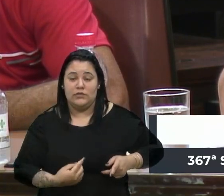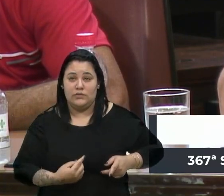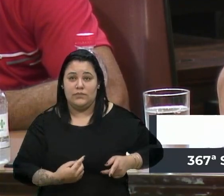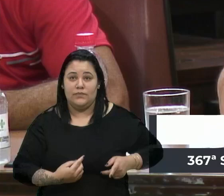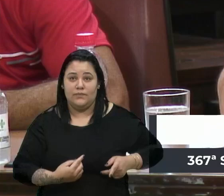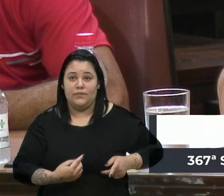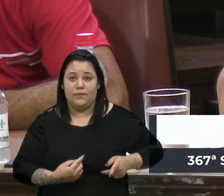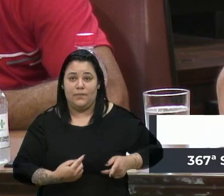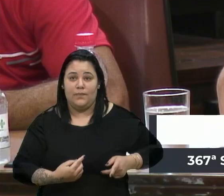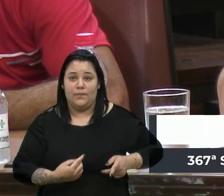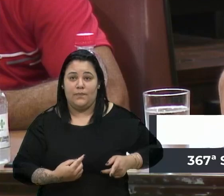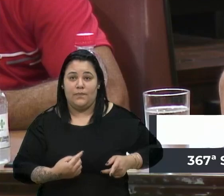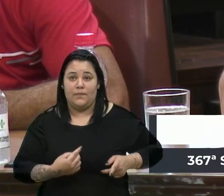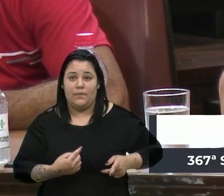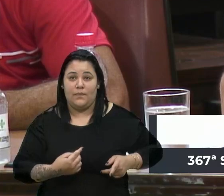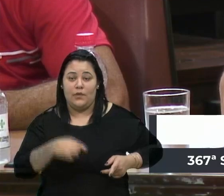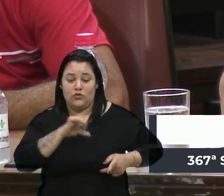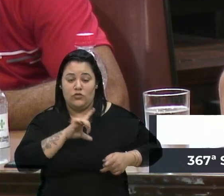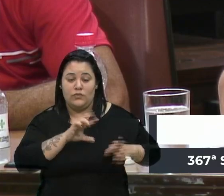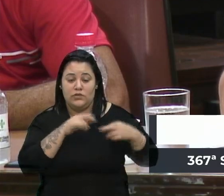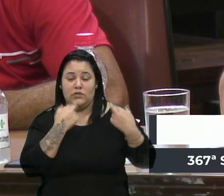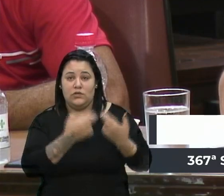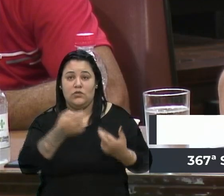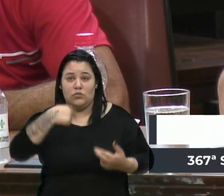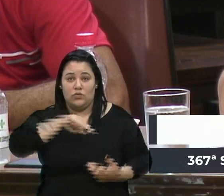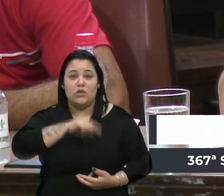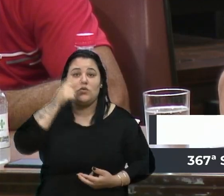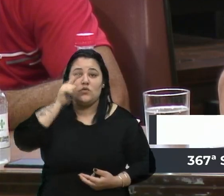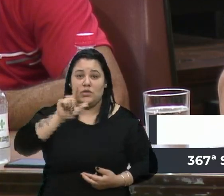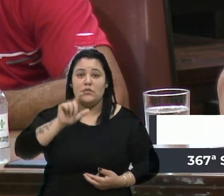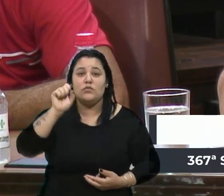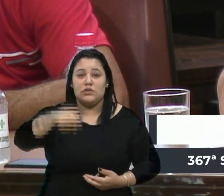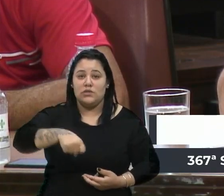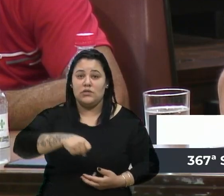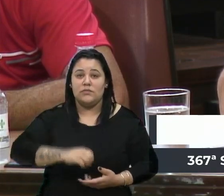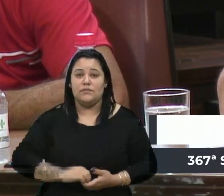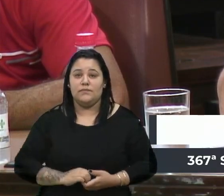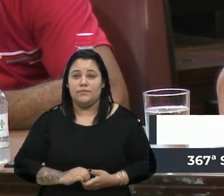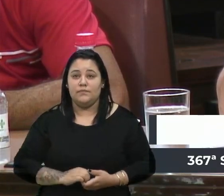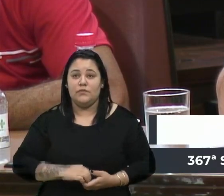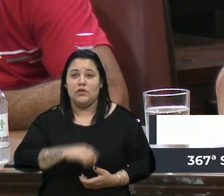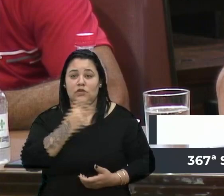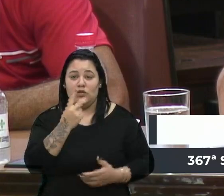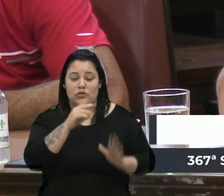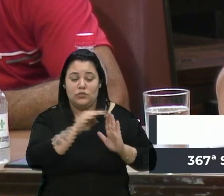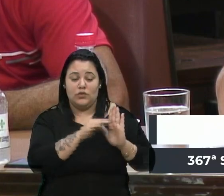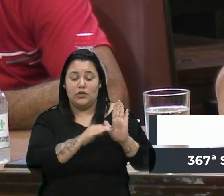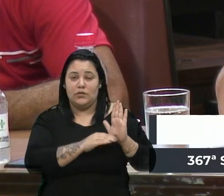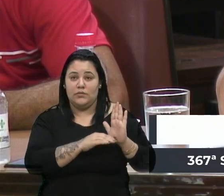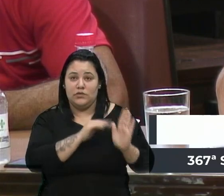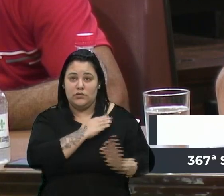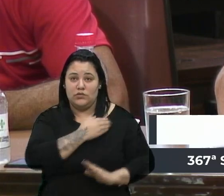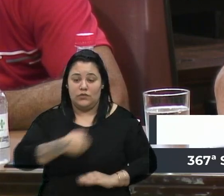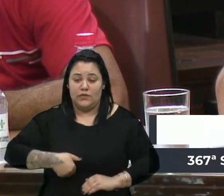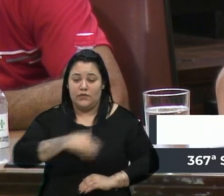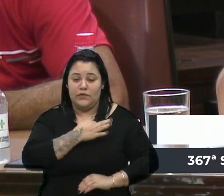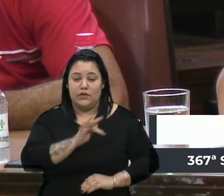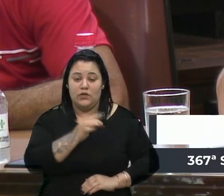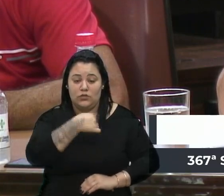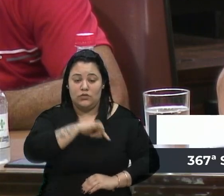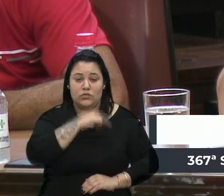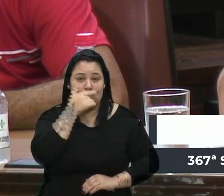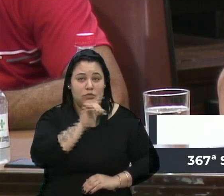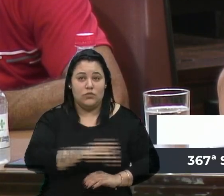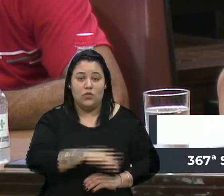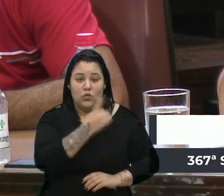intermediei ela, e eu tive essa reunião, e nós conseguimos. Então, 2 programas hoje do governo federal nós conseguimos. Um, nós precisamos do